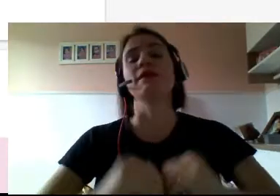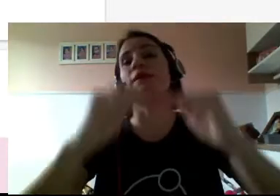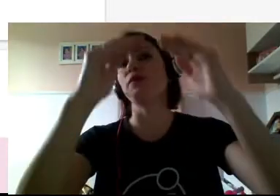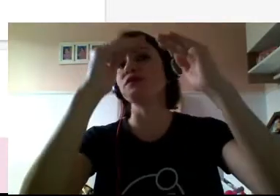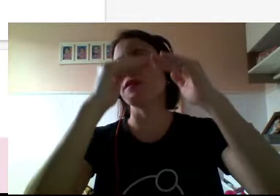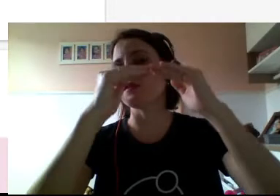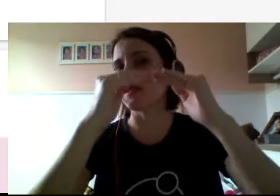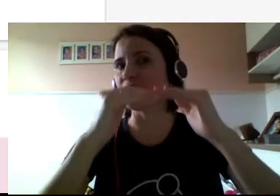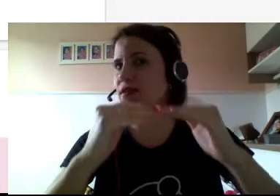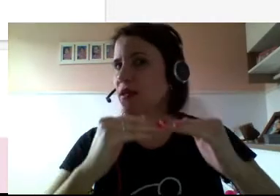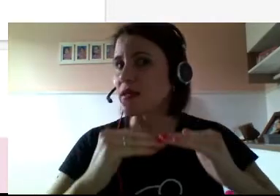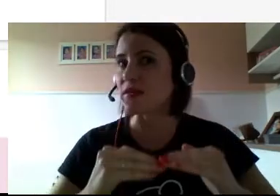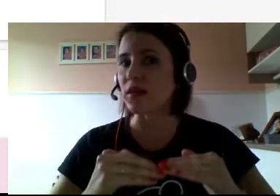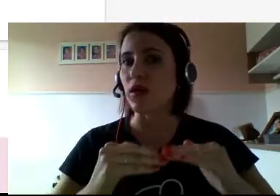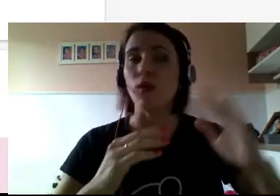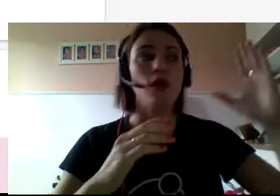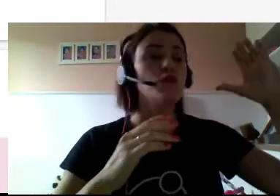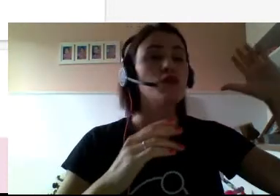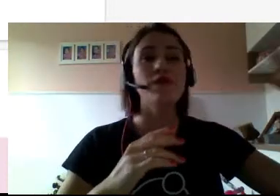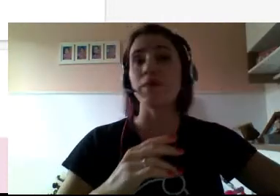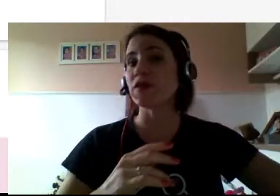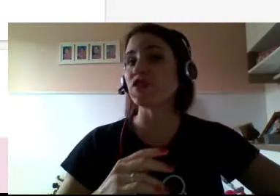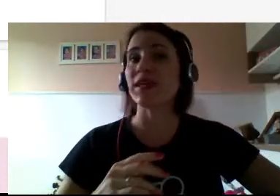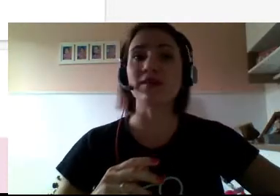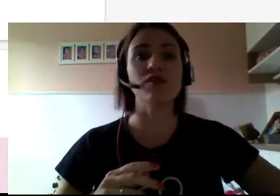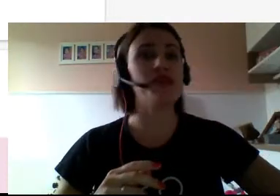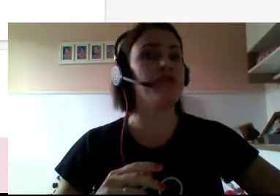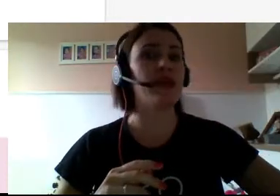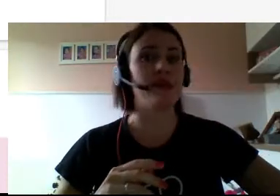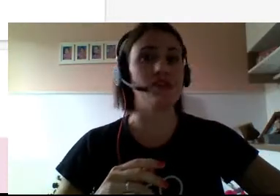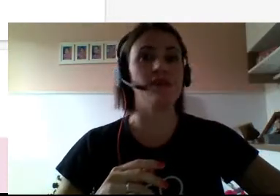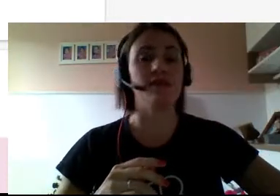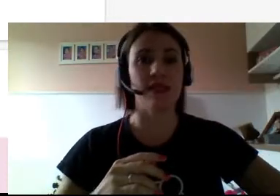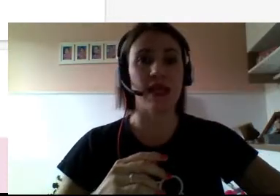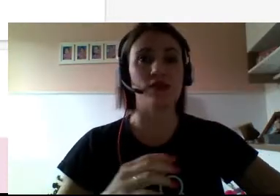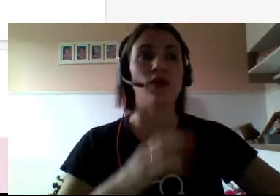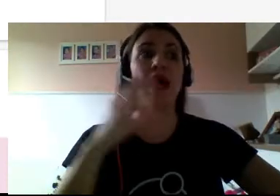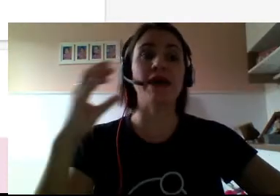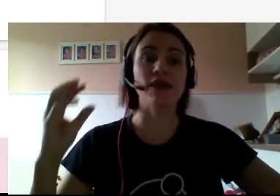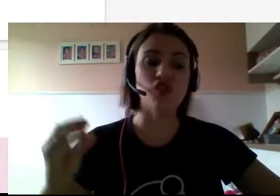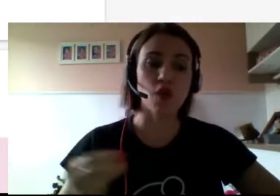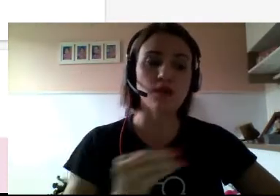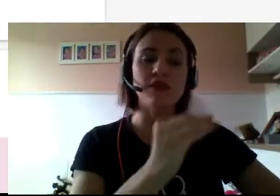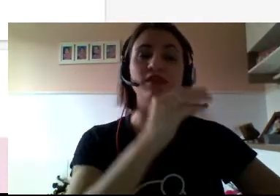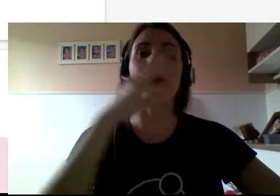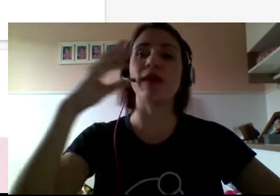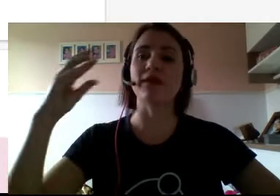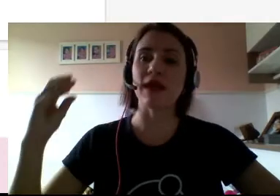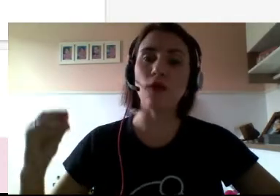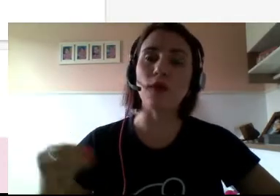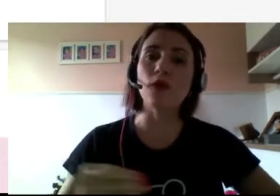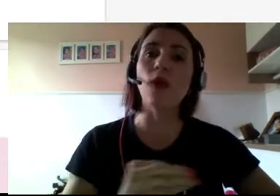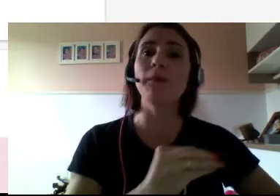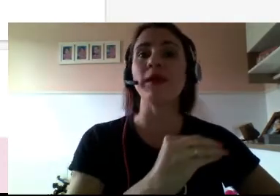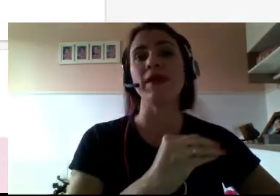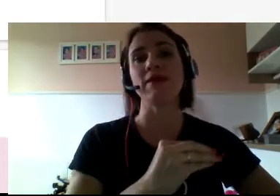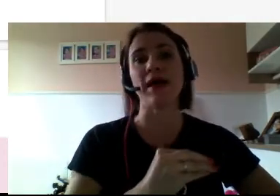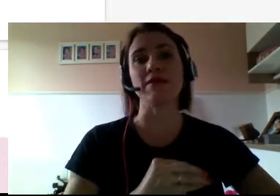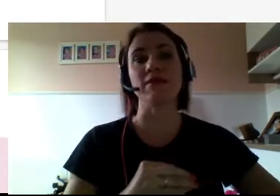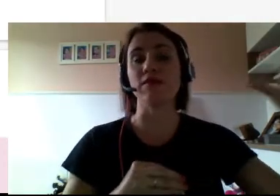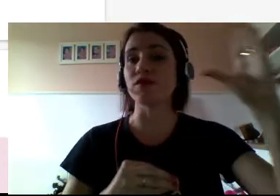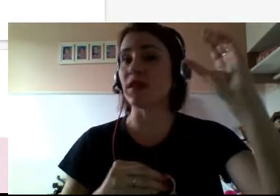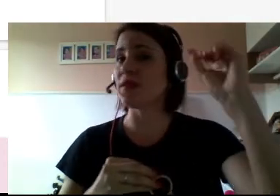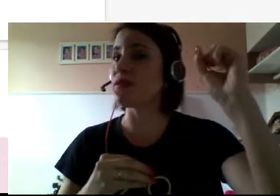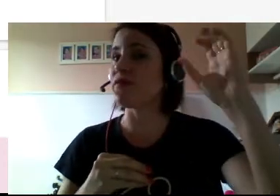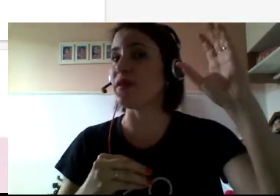texto depois fazer a encenação tudo vai partir dessa atividade certo aí As outras vão entrar como